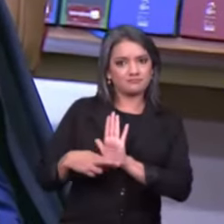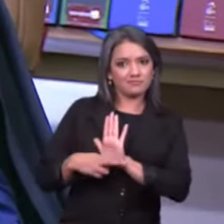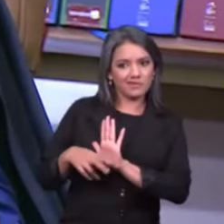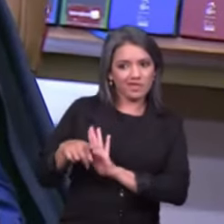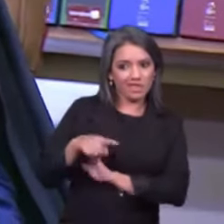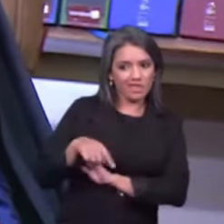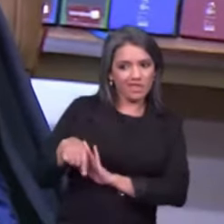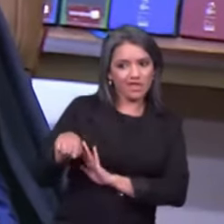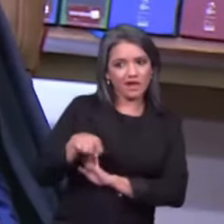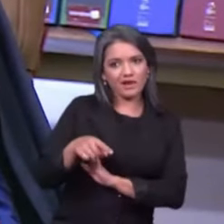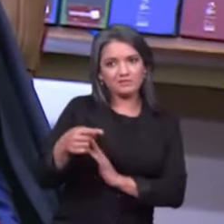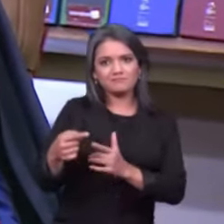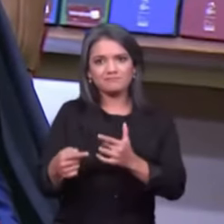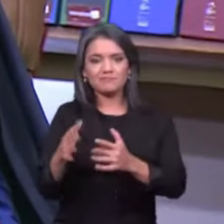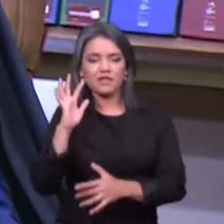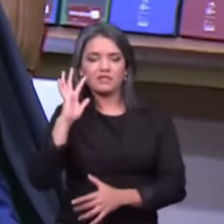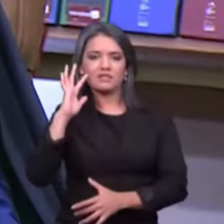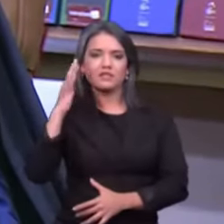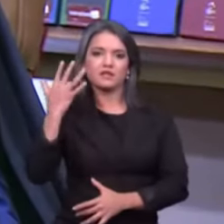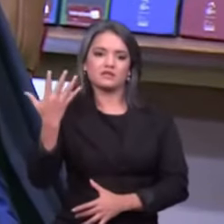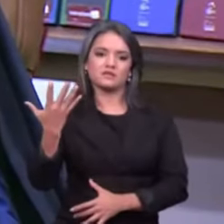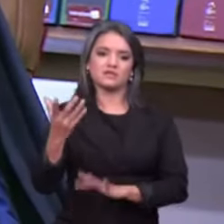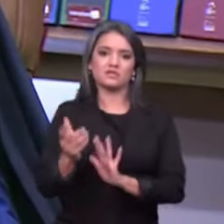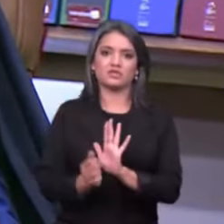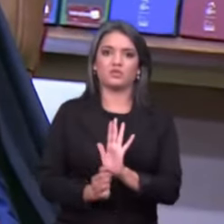dizer sobre isso.